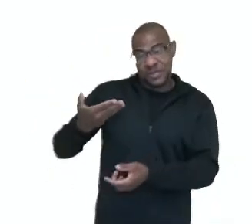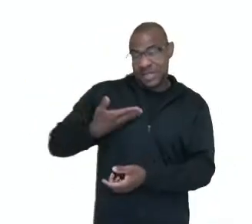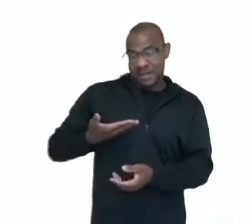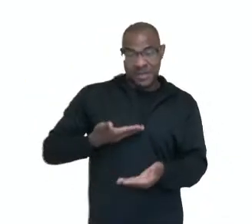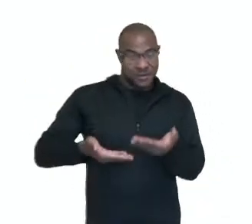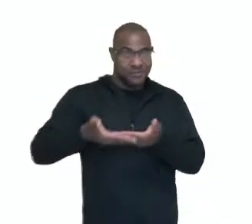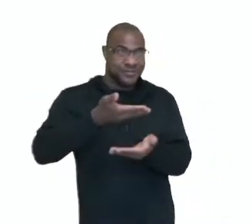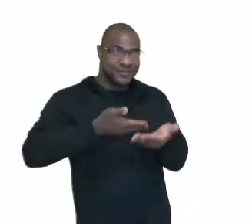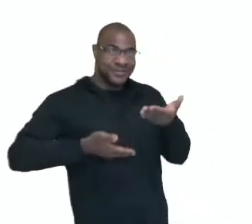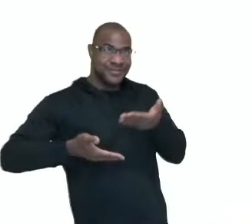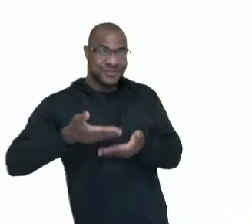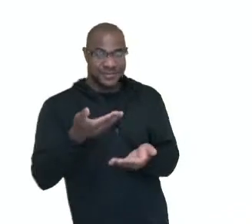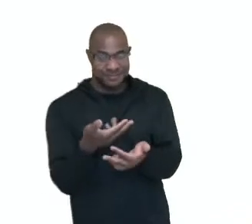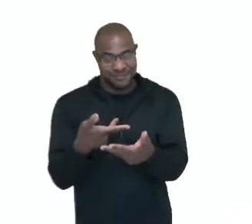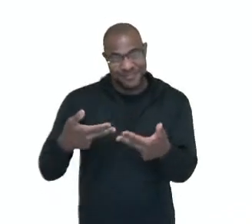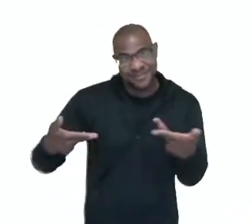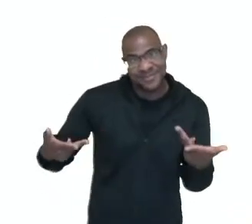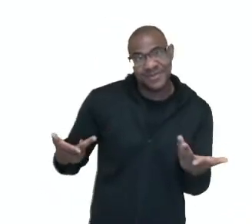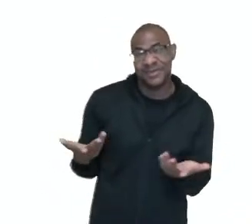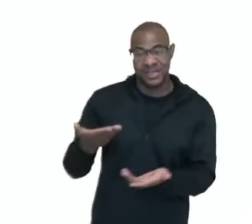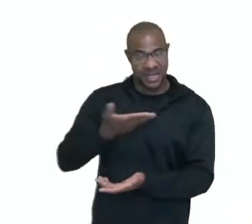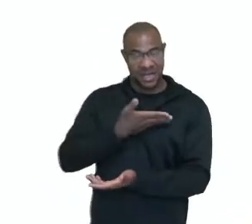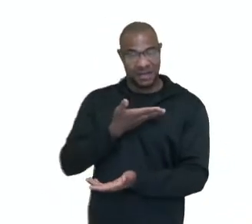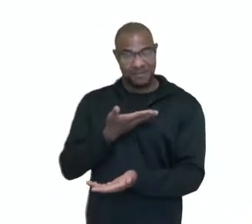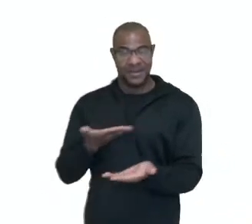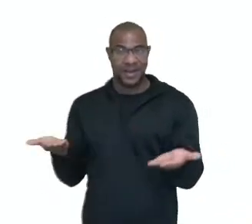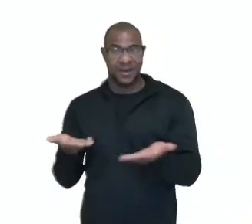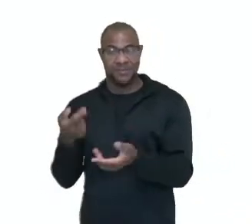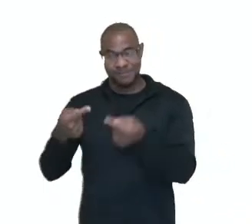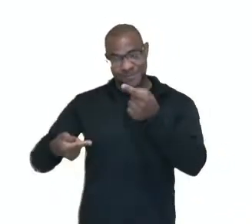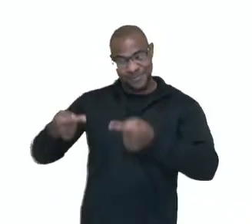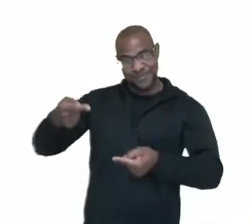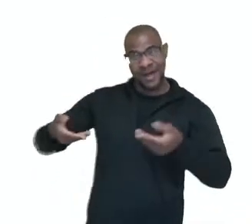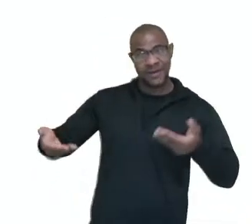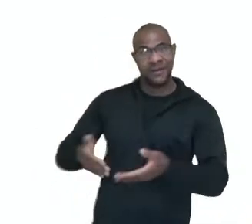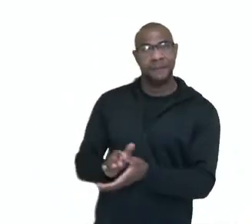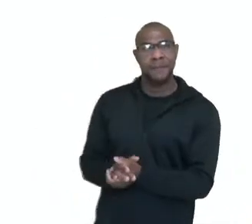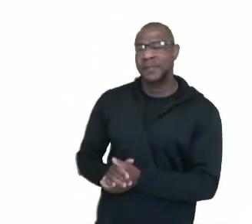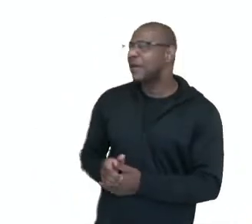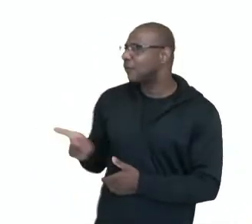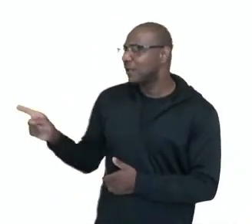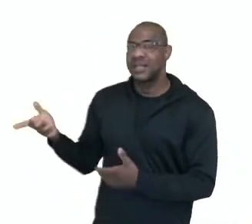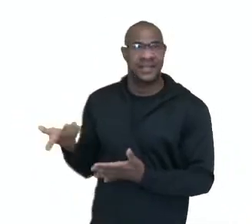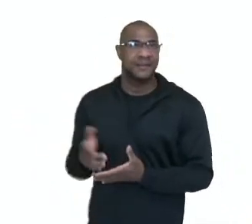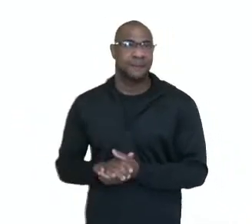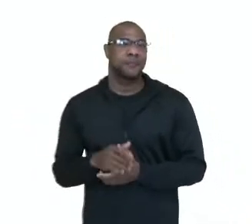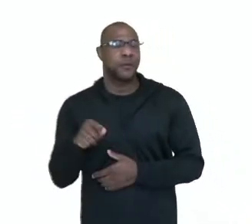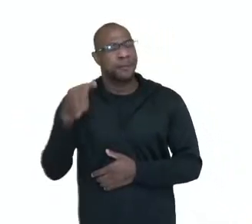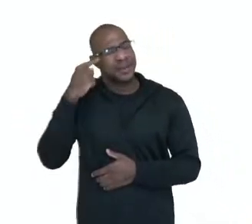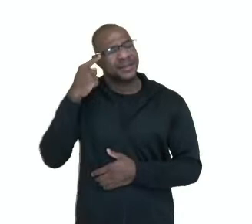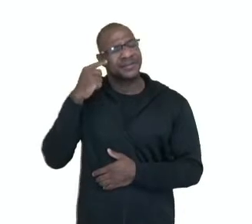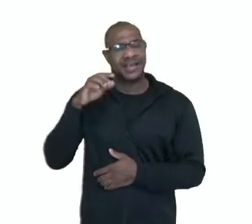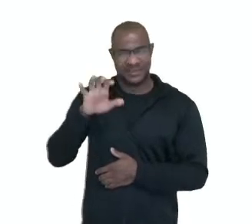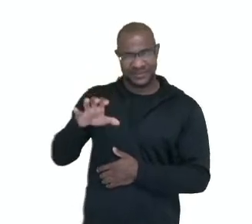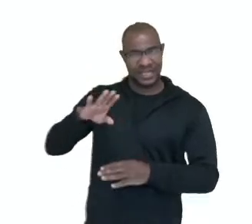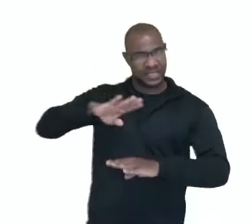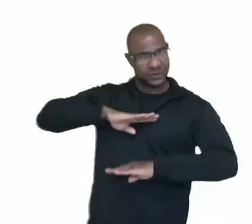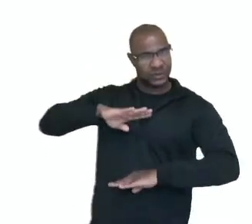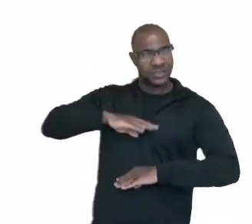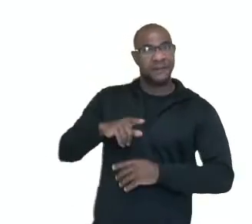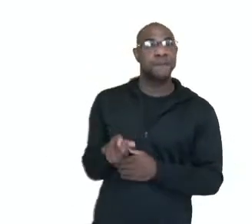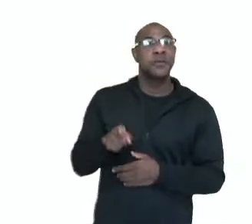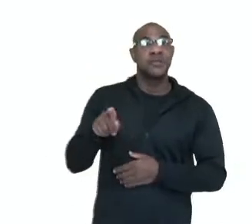em argumentos, né, com seus colegas da turma. Você foi contratado, vamos pensar nessa seguinte situação, você